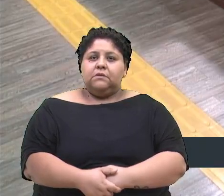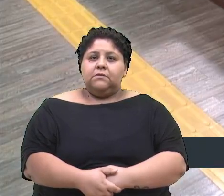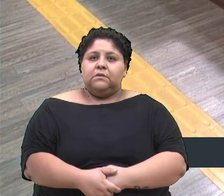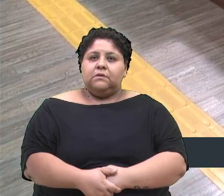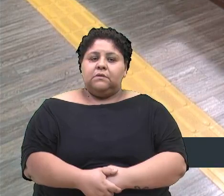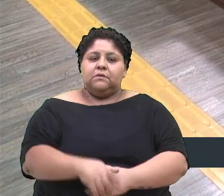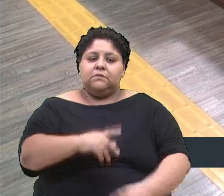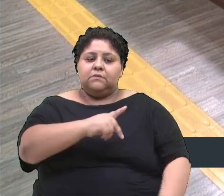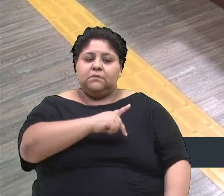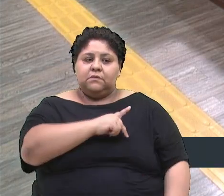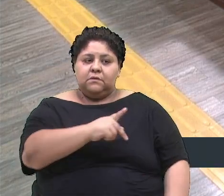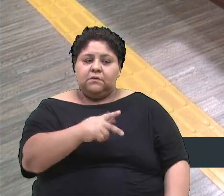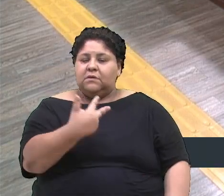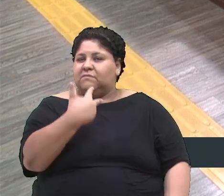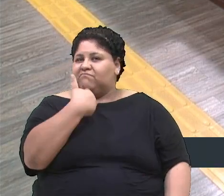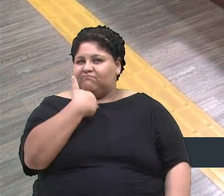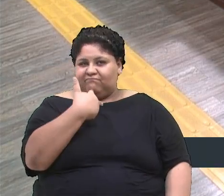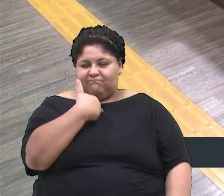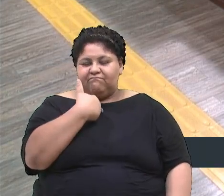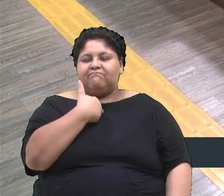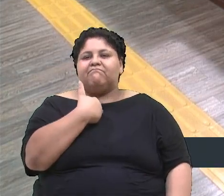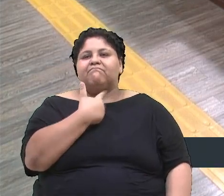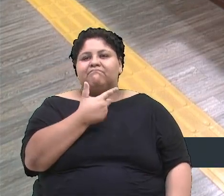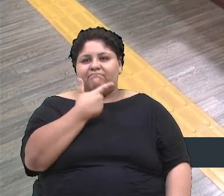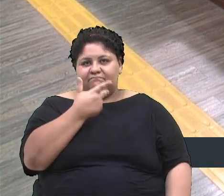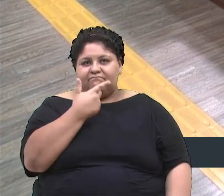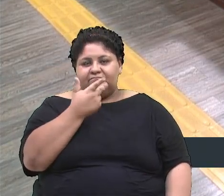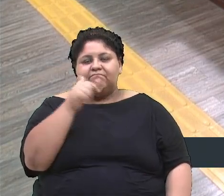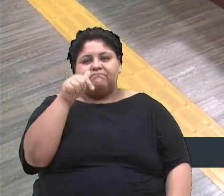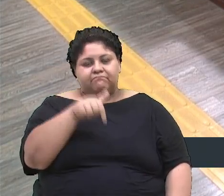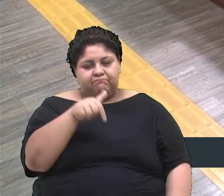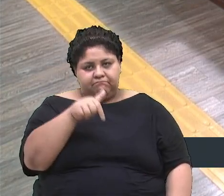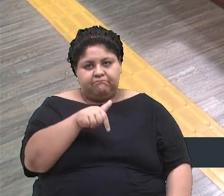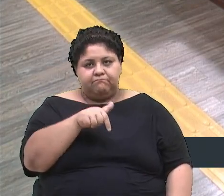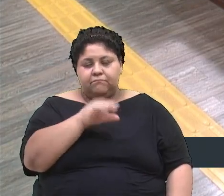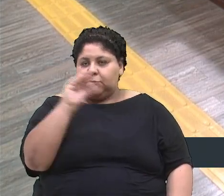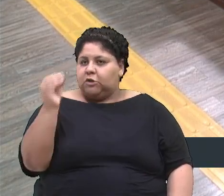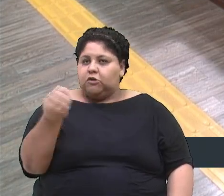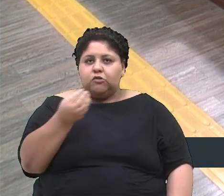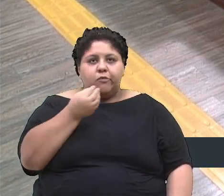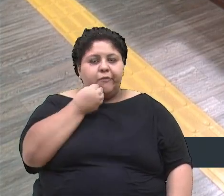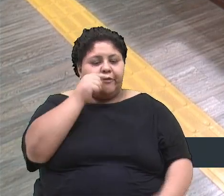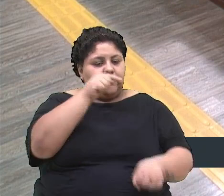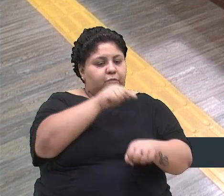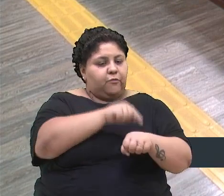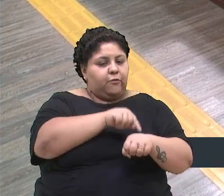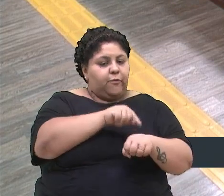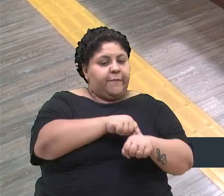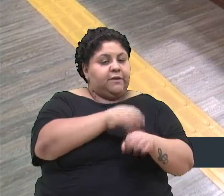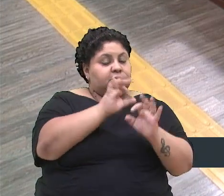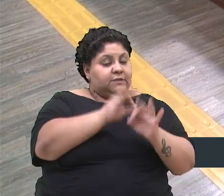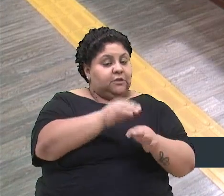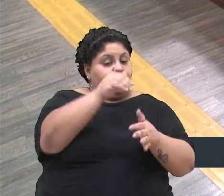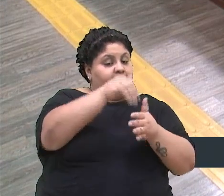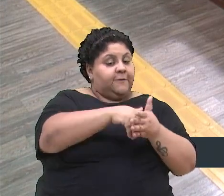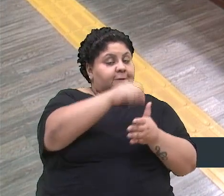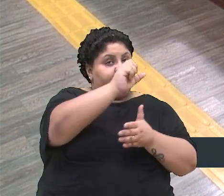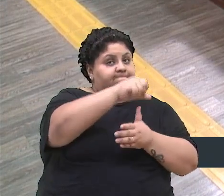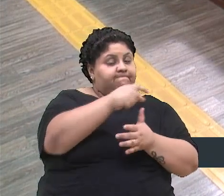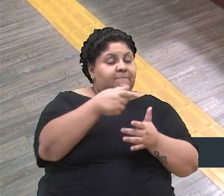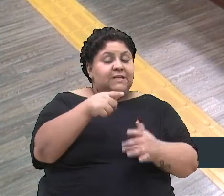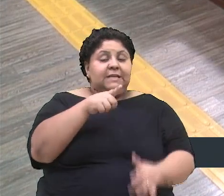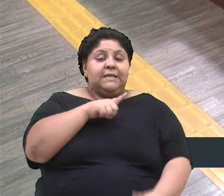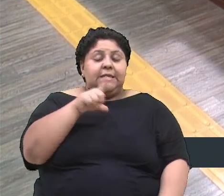Senhor presidente, não poderia deixar de mencionar aqui na minha declaração de voto, que com certeza no momento oportuno eu votarei favorável, mas temos